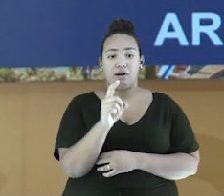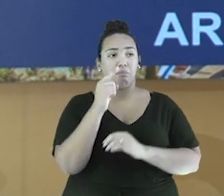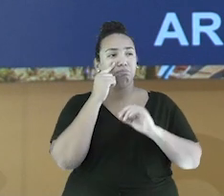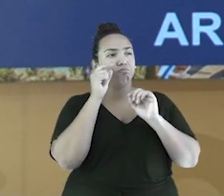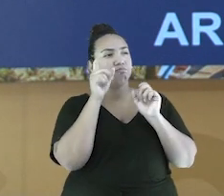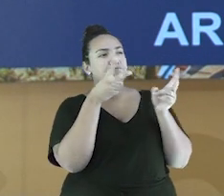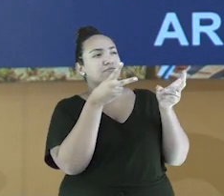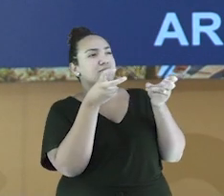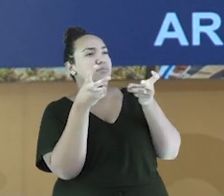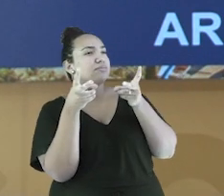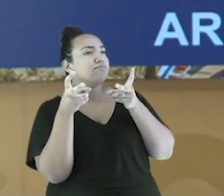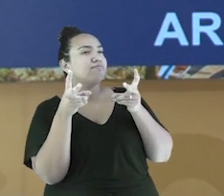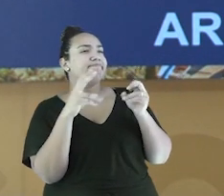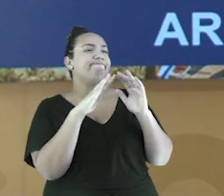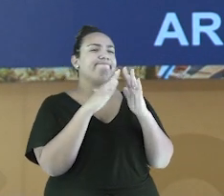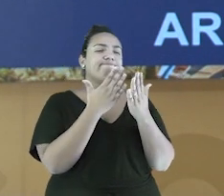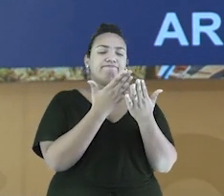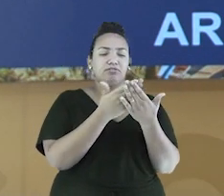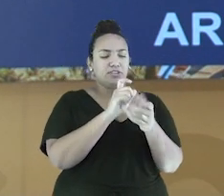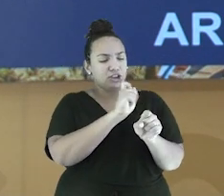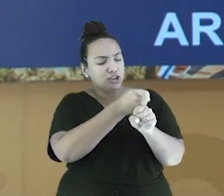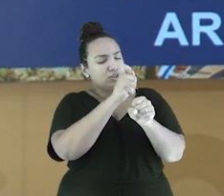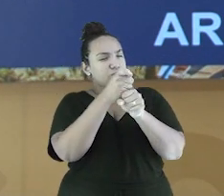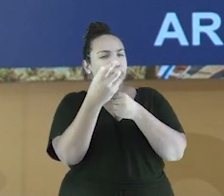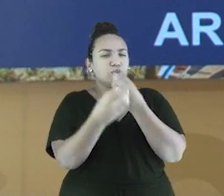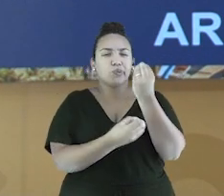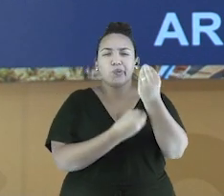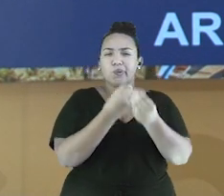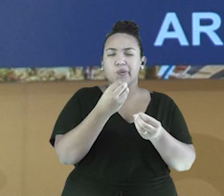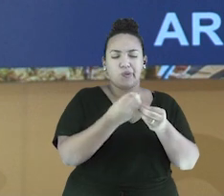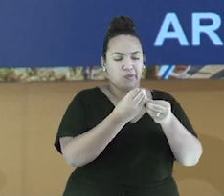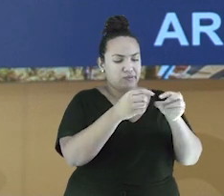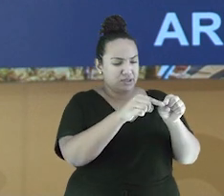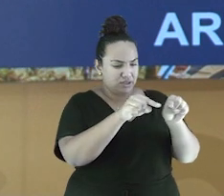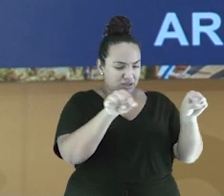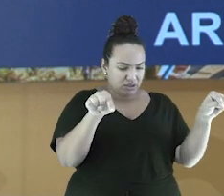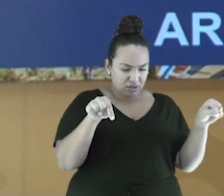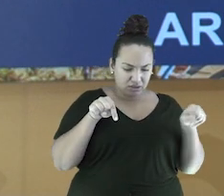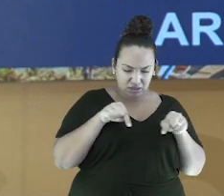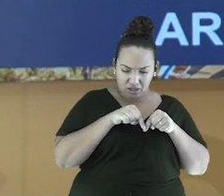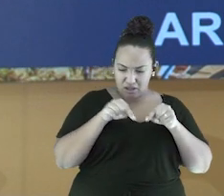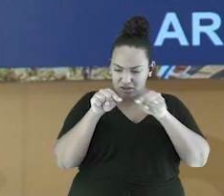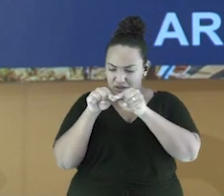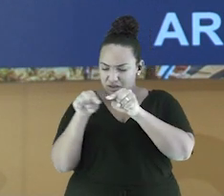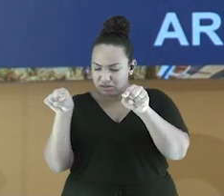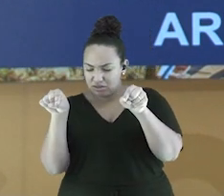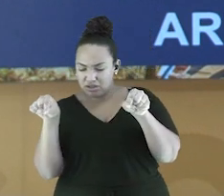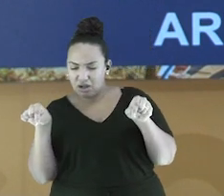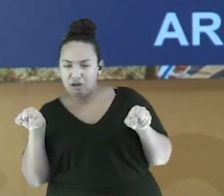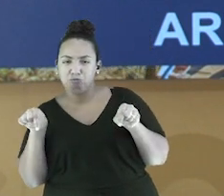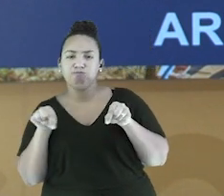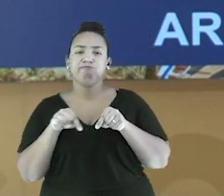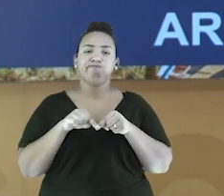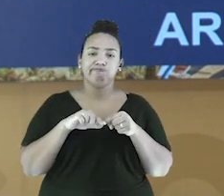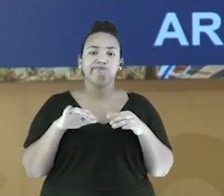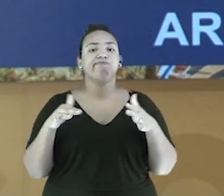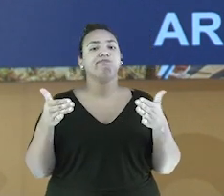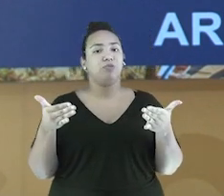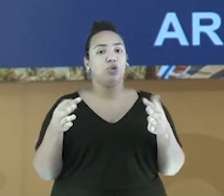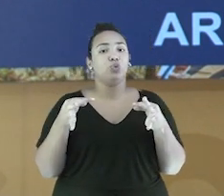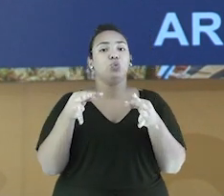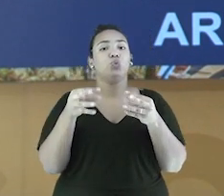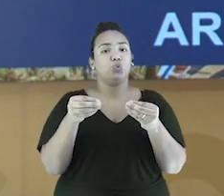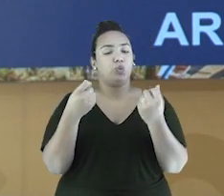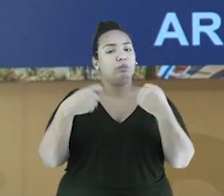nela toda. Como foi construída, como as salas estão lado a lado. Tudo isso precisa ser muito